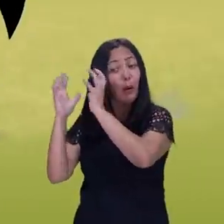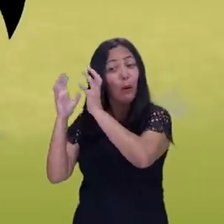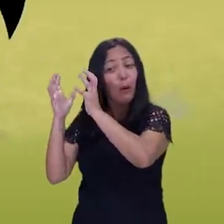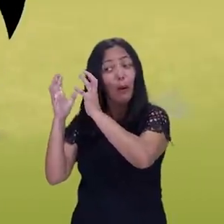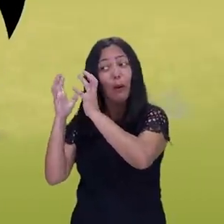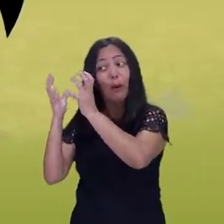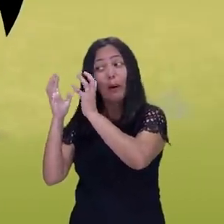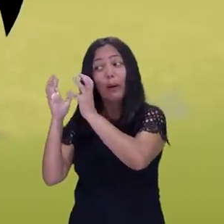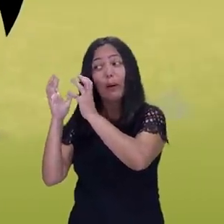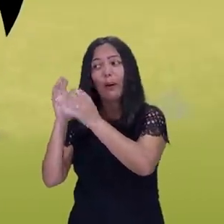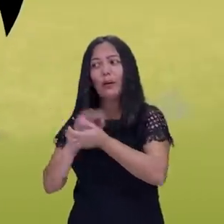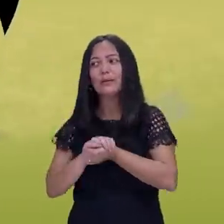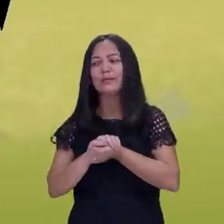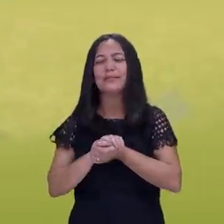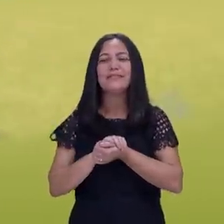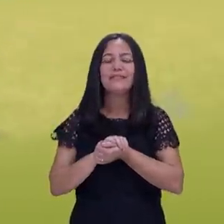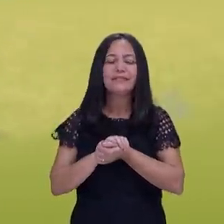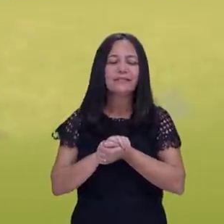coco!